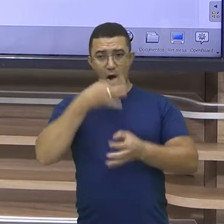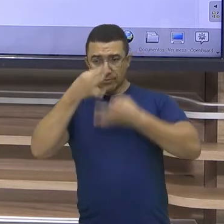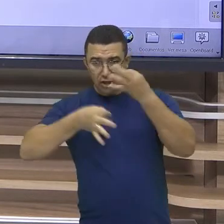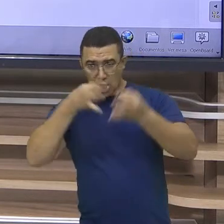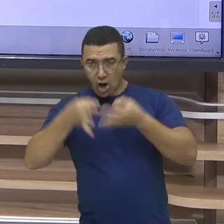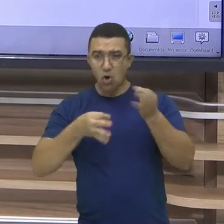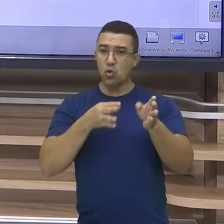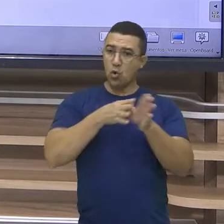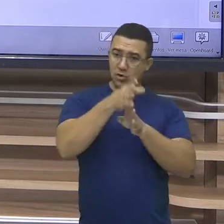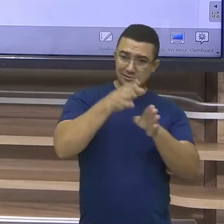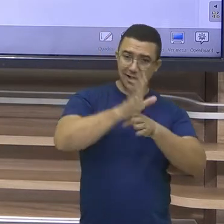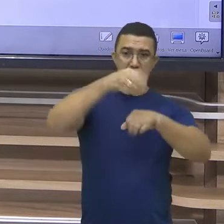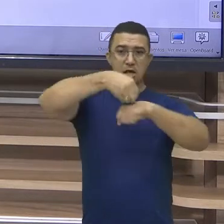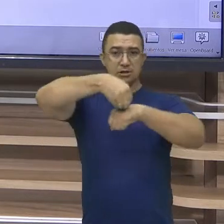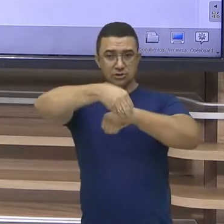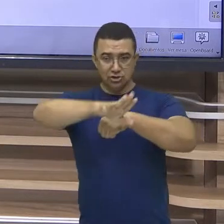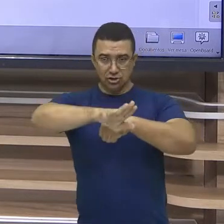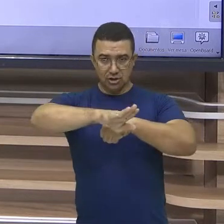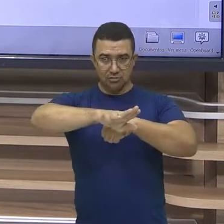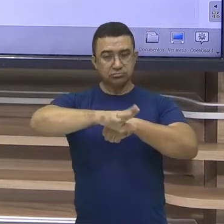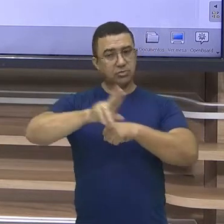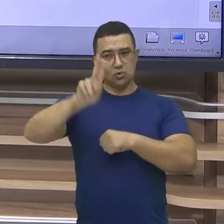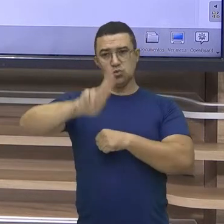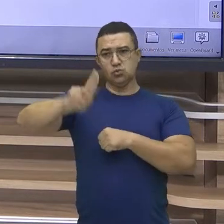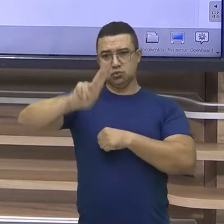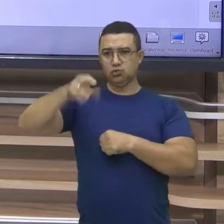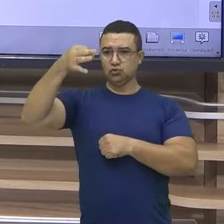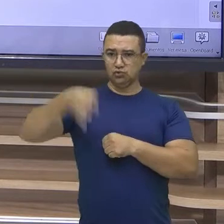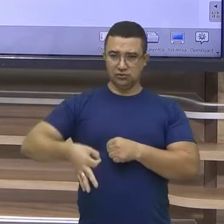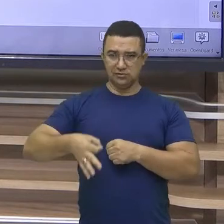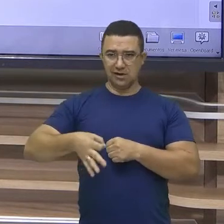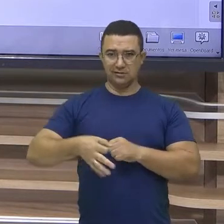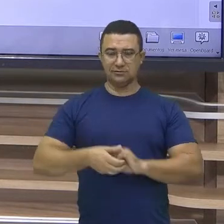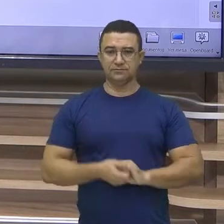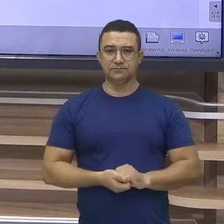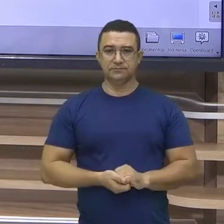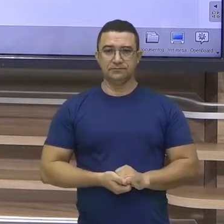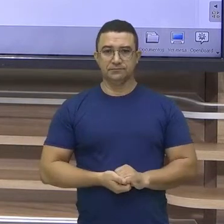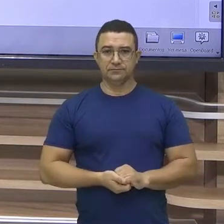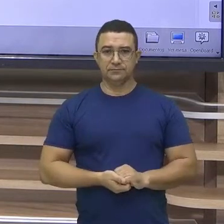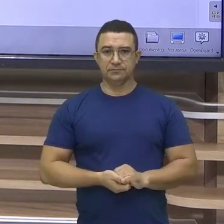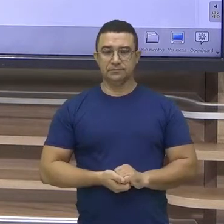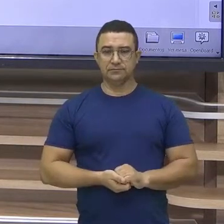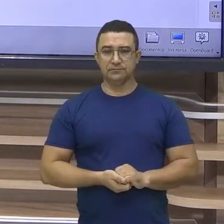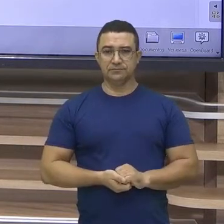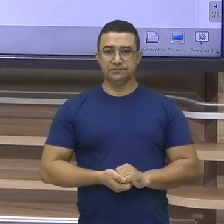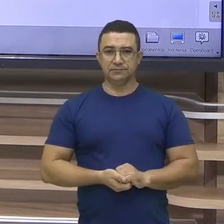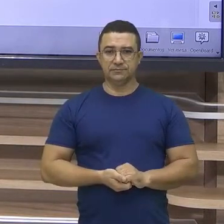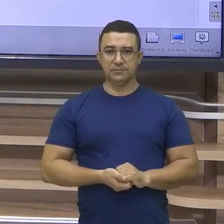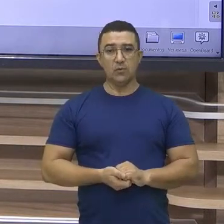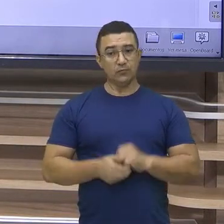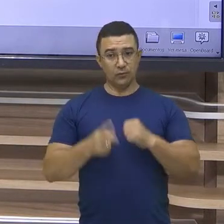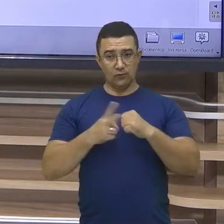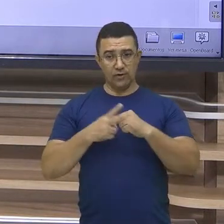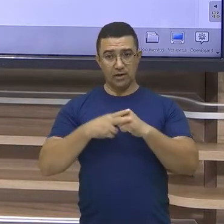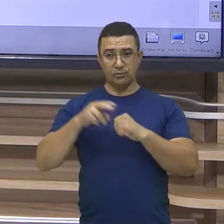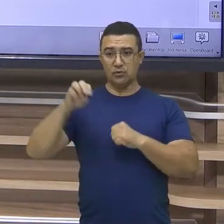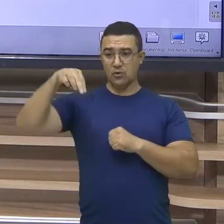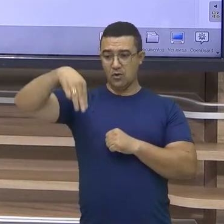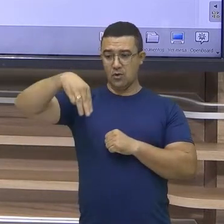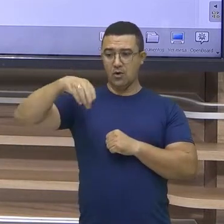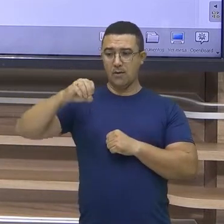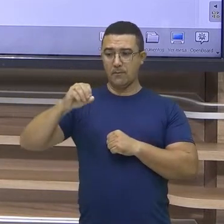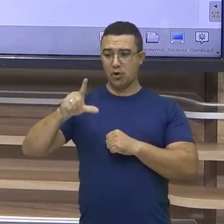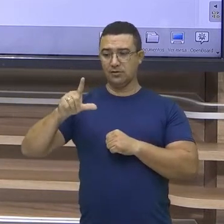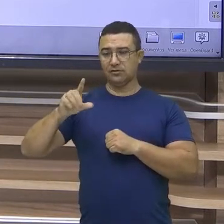verdade? Então já nos remete aí a essa função dele, né, de indicar, dar uma dica, uma sugestão e tudo mais.